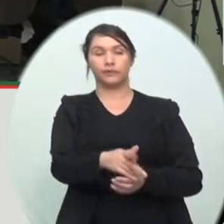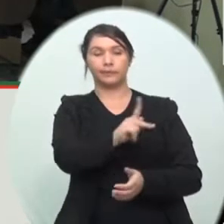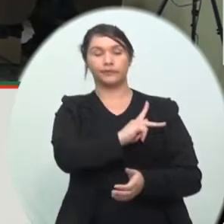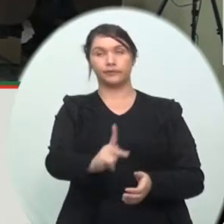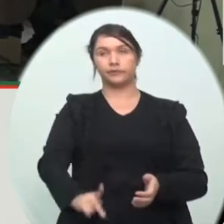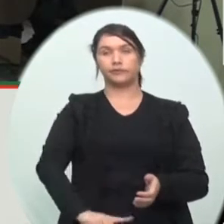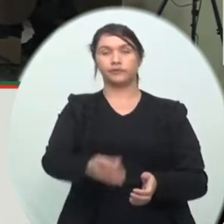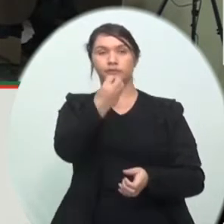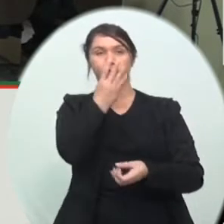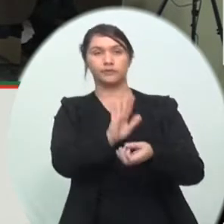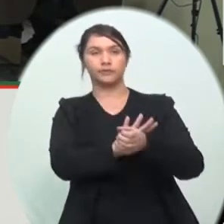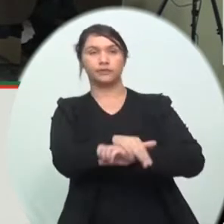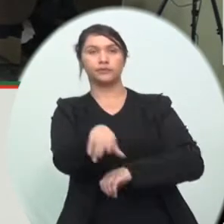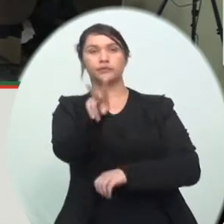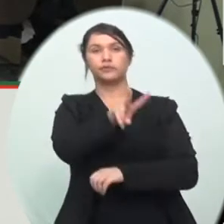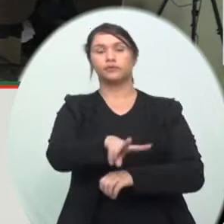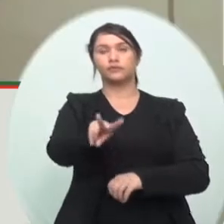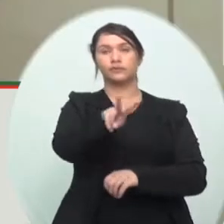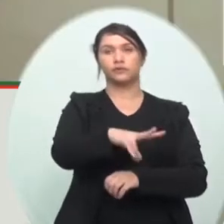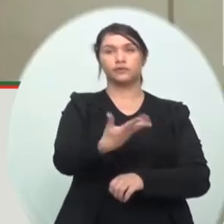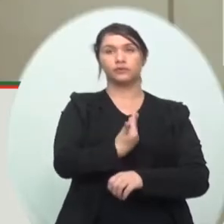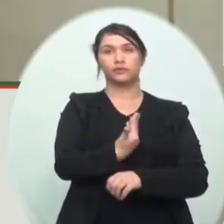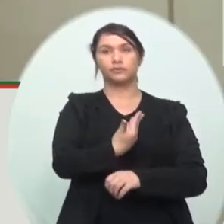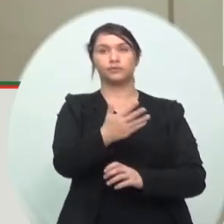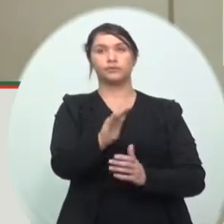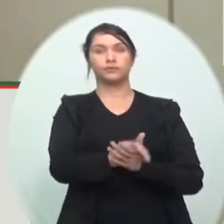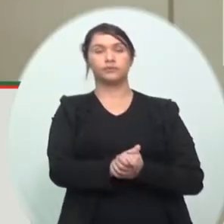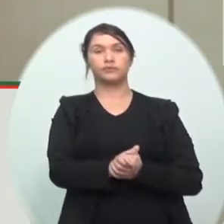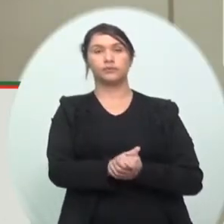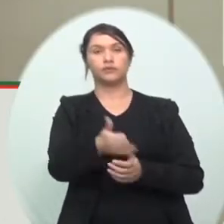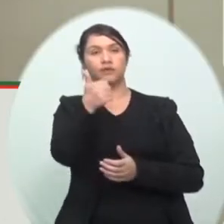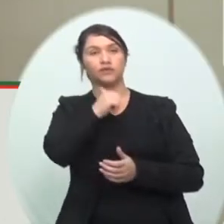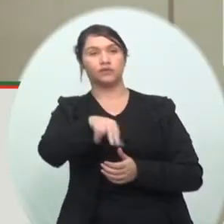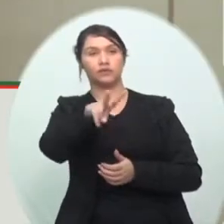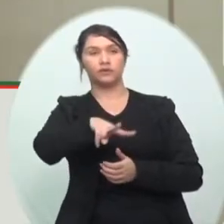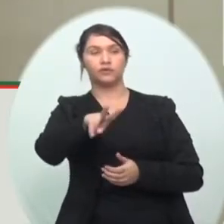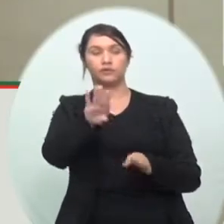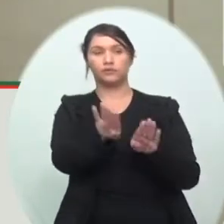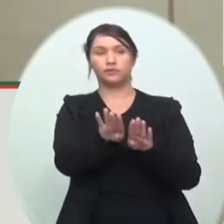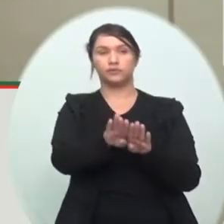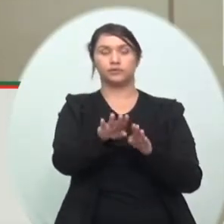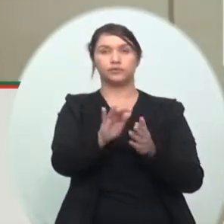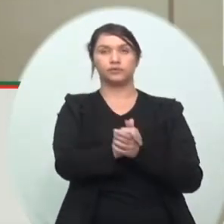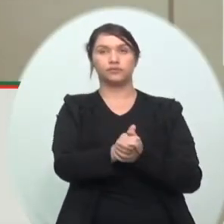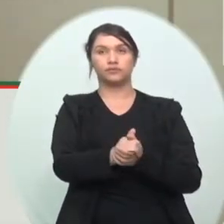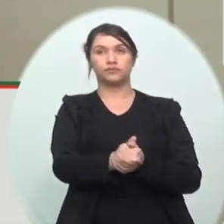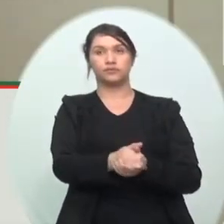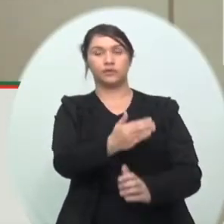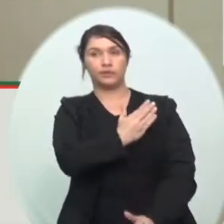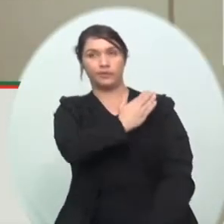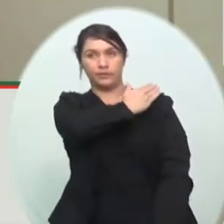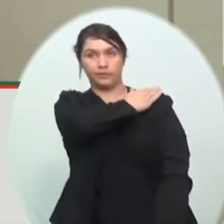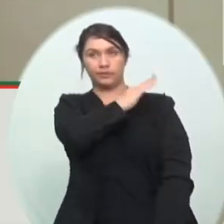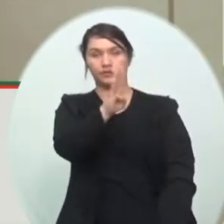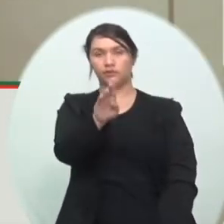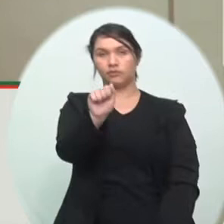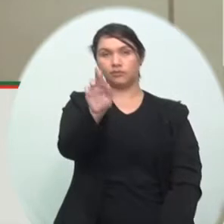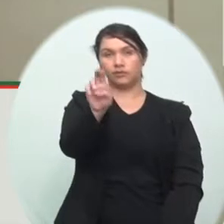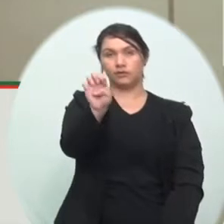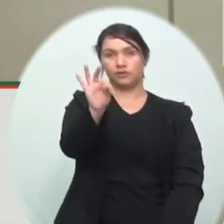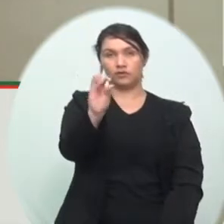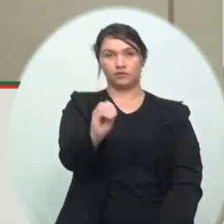Presidente, boa noite aos nobres colegas vereadores, a vereadora também, ao coronel Barreto, que está aqui na